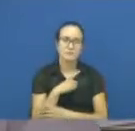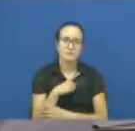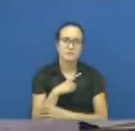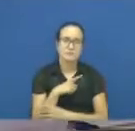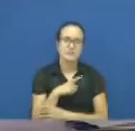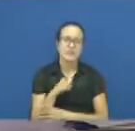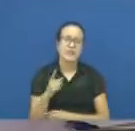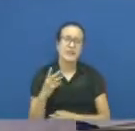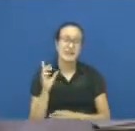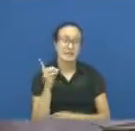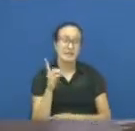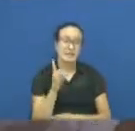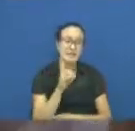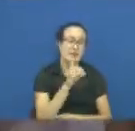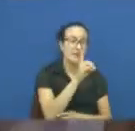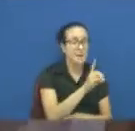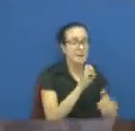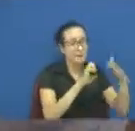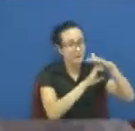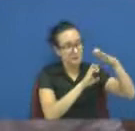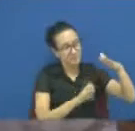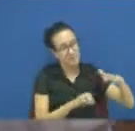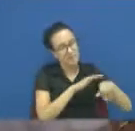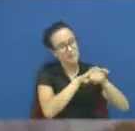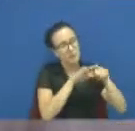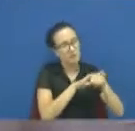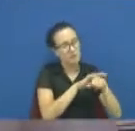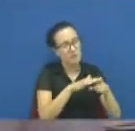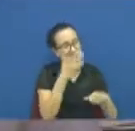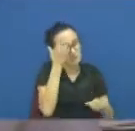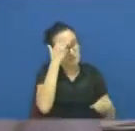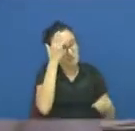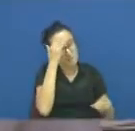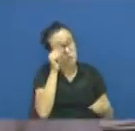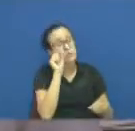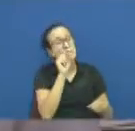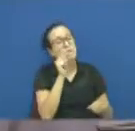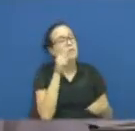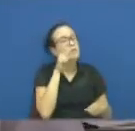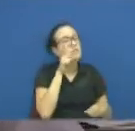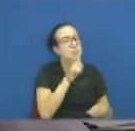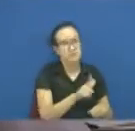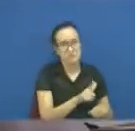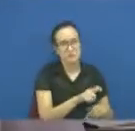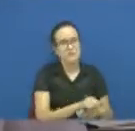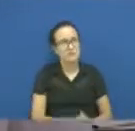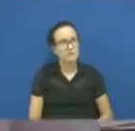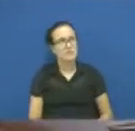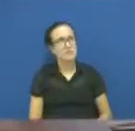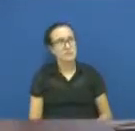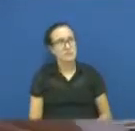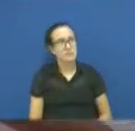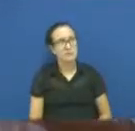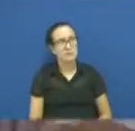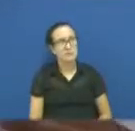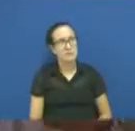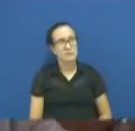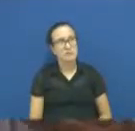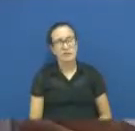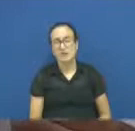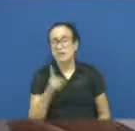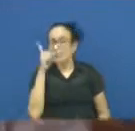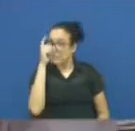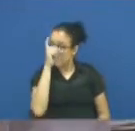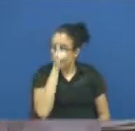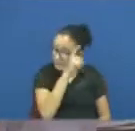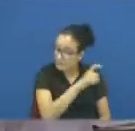empresa, conversar com o empresário, e o que eles estão conseguindo hoje é de uma empresa que é, diga-se de passagem, muito difícil conseguir chegar